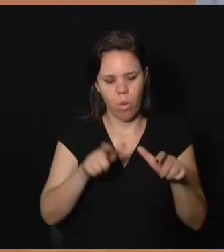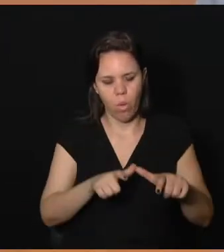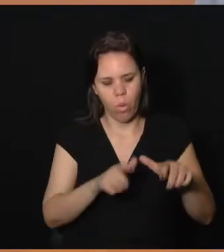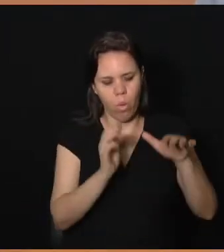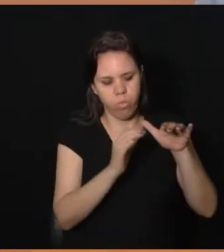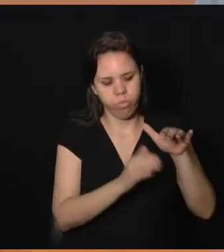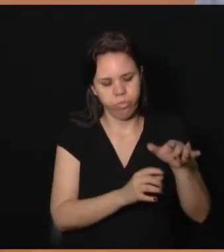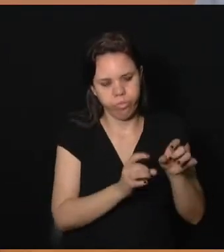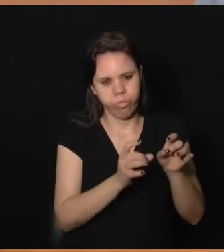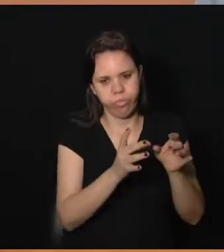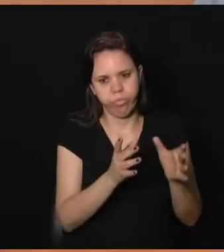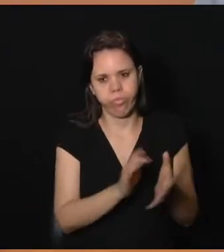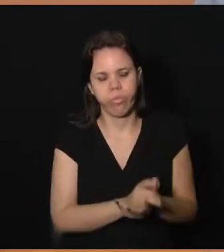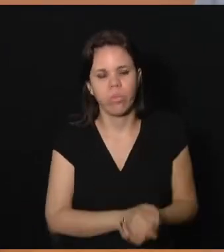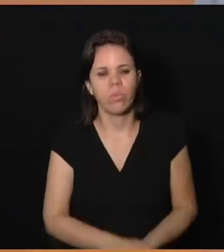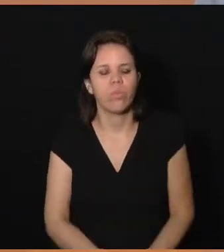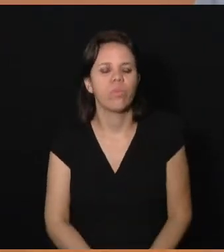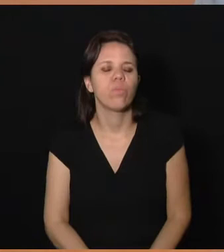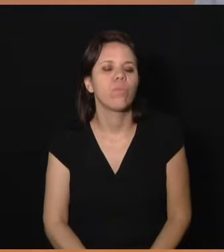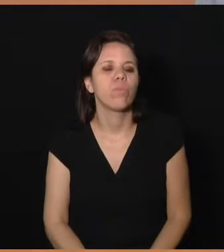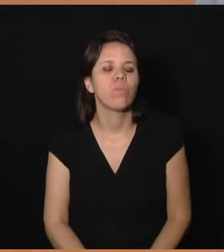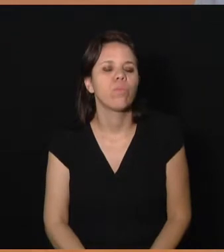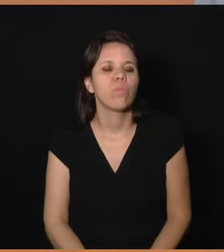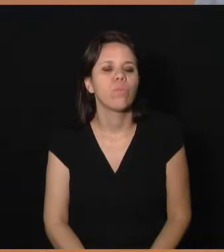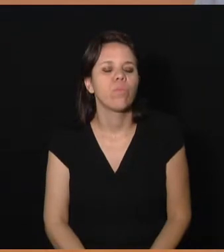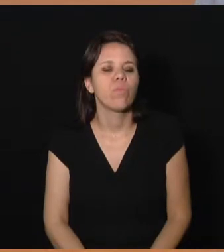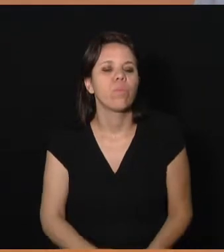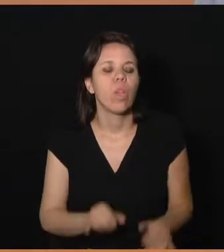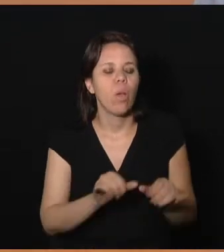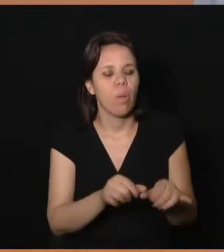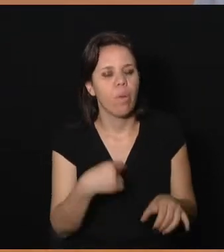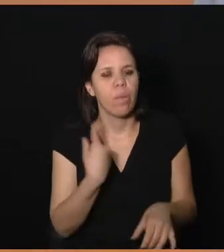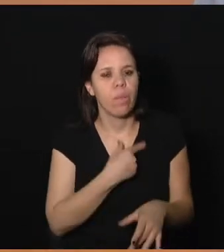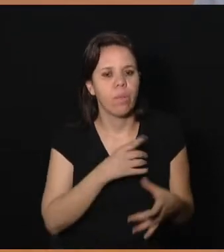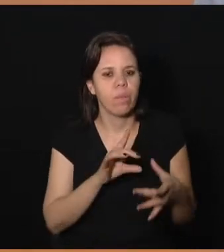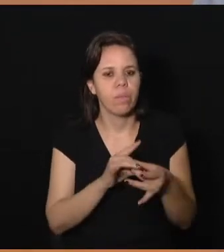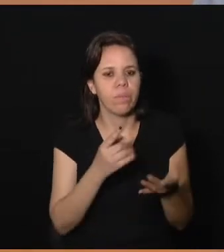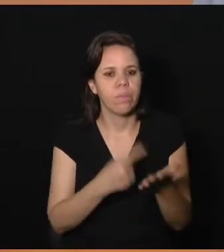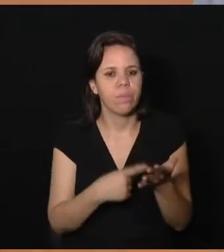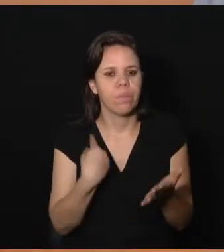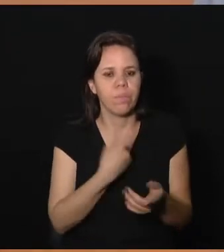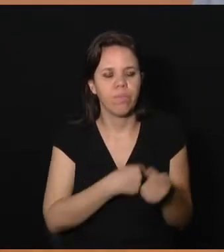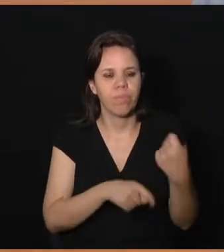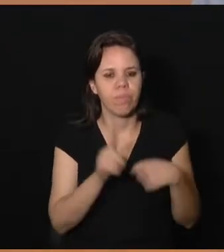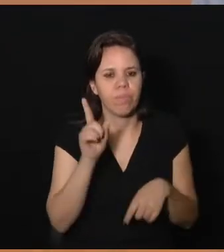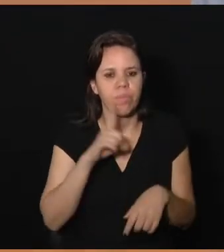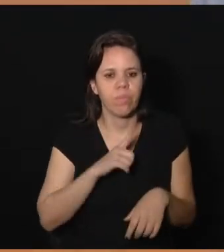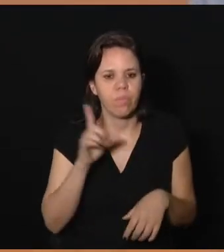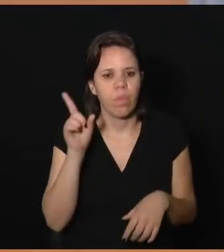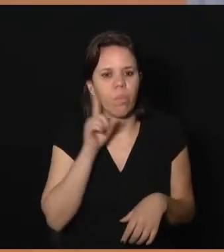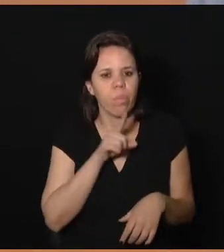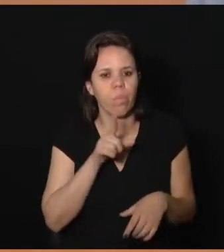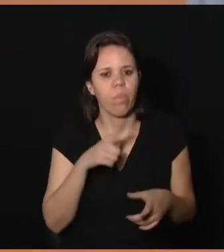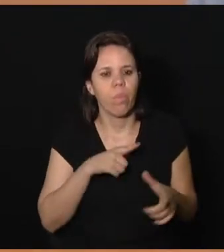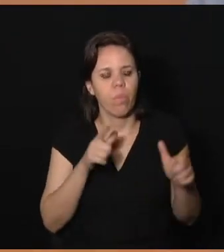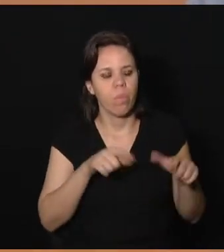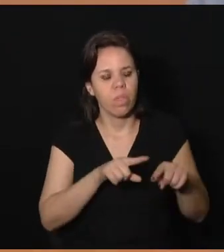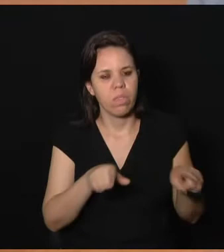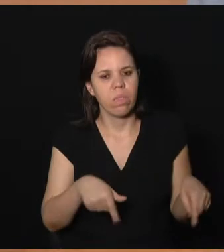né? Que até um parceiro de negócio nosso tem lá nos Estados Unidos. Quando eu cheguei, poxa, uma sala da